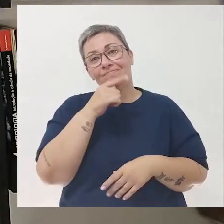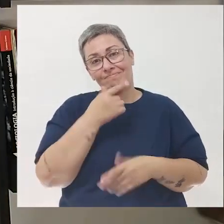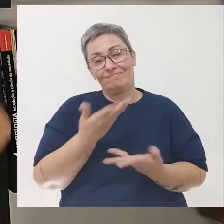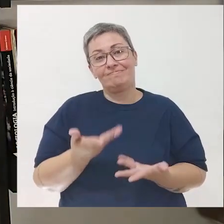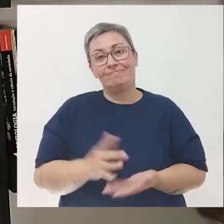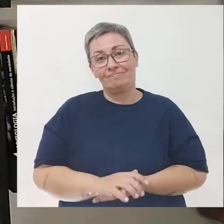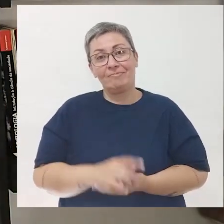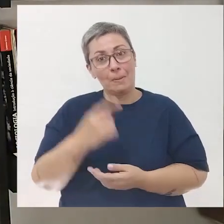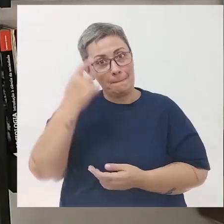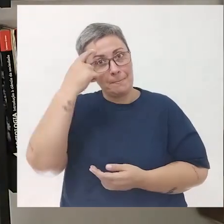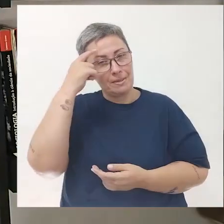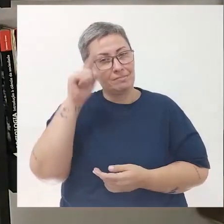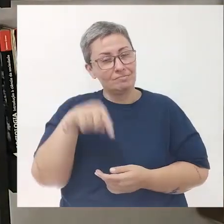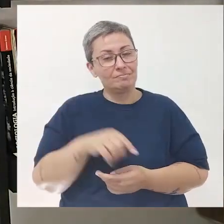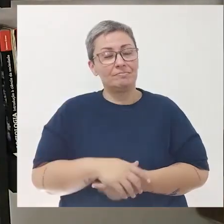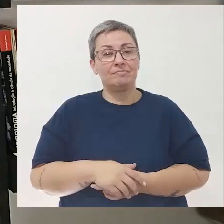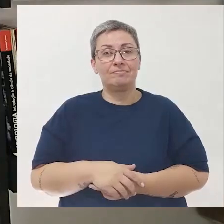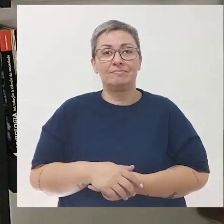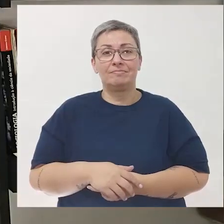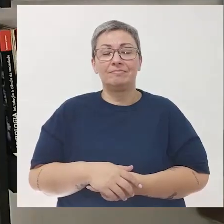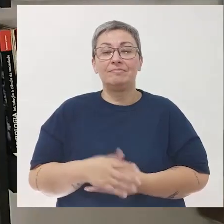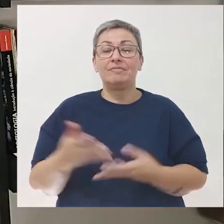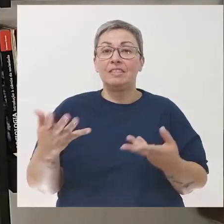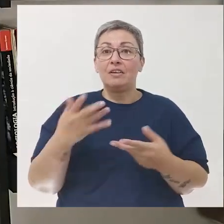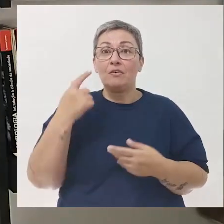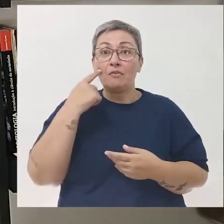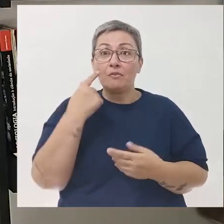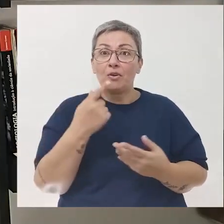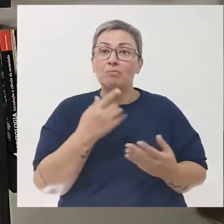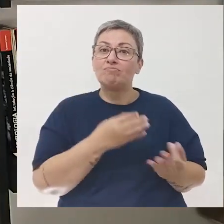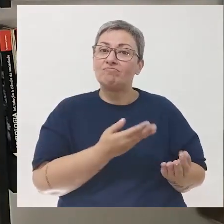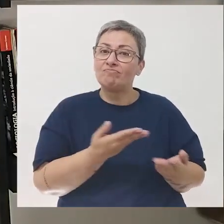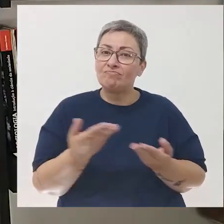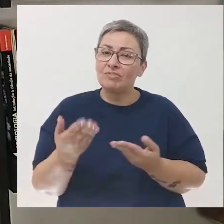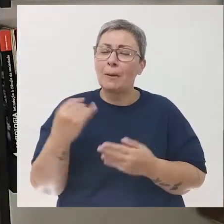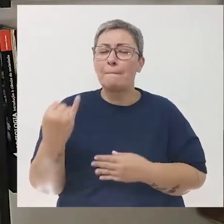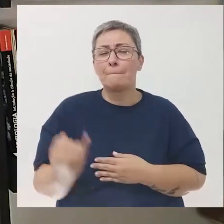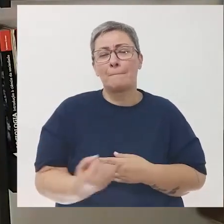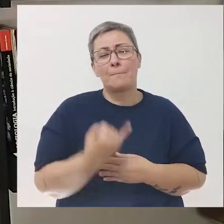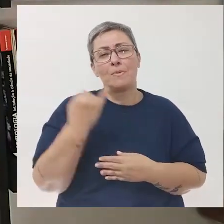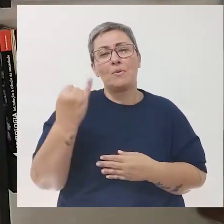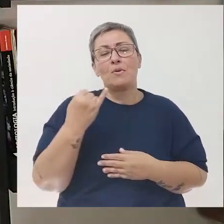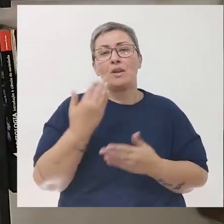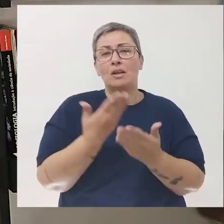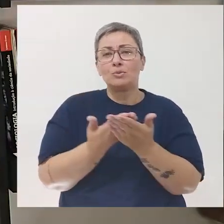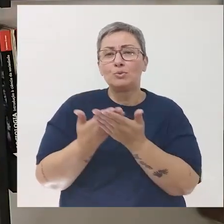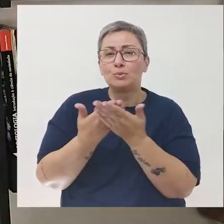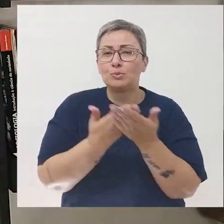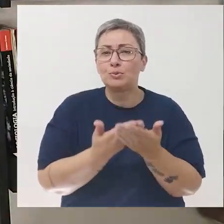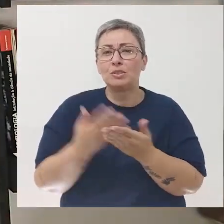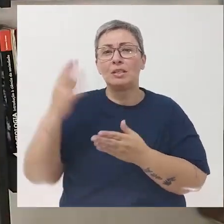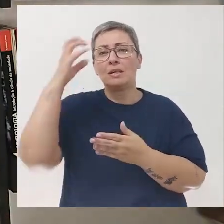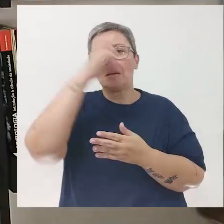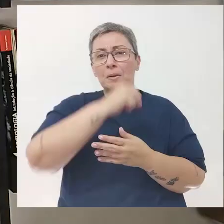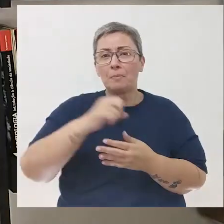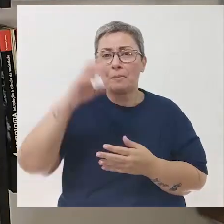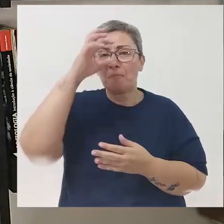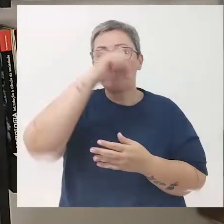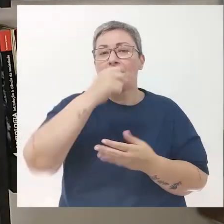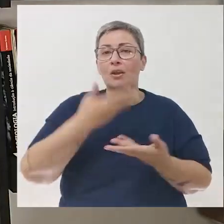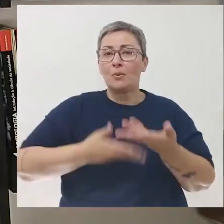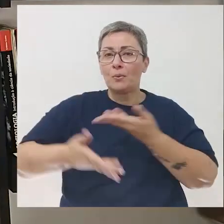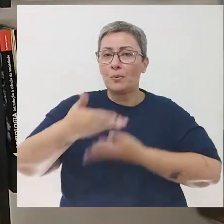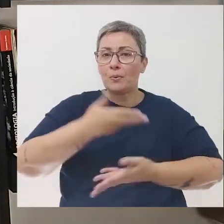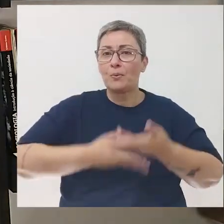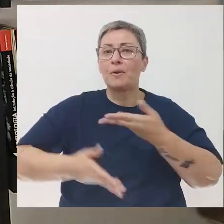dessa água. Pensem nisso, tá? Vocês estão vendo como que é importante a gente estudar, a gente aprender, a